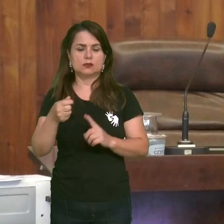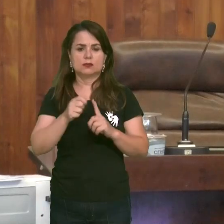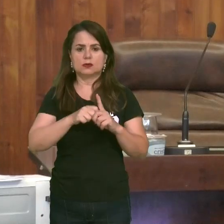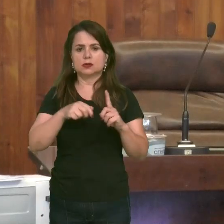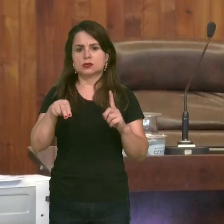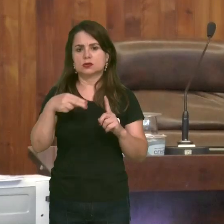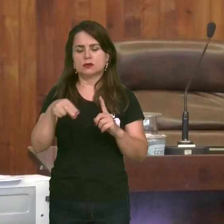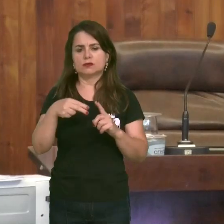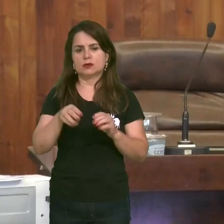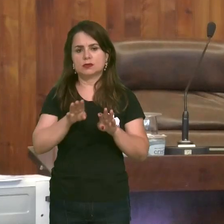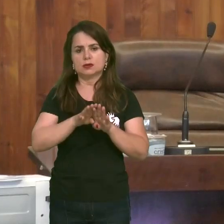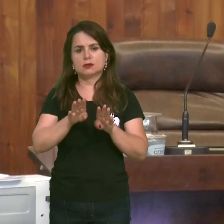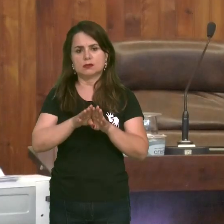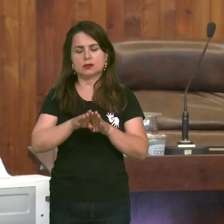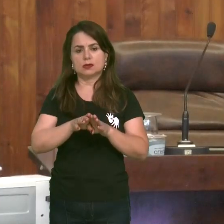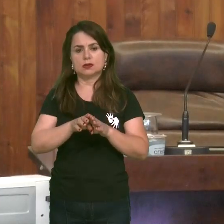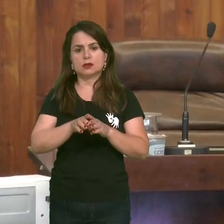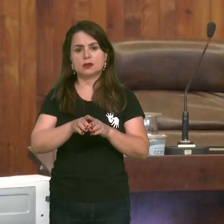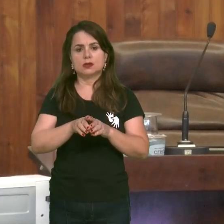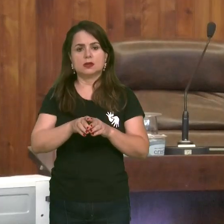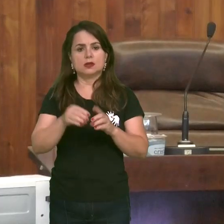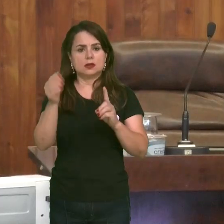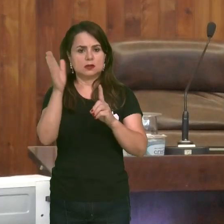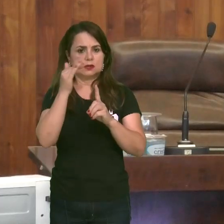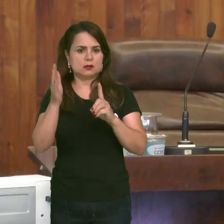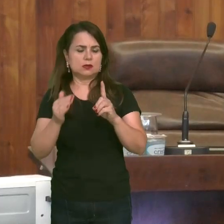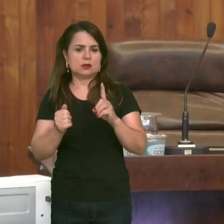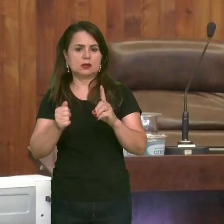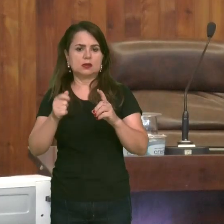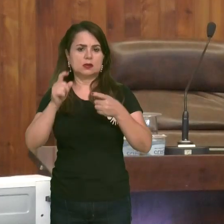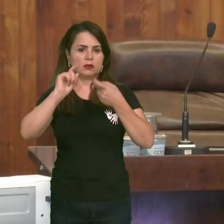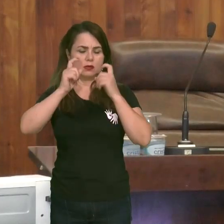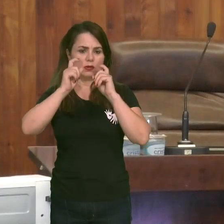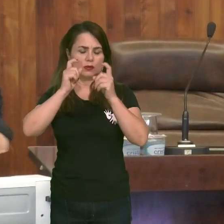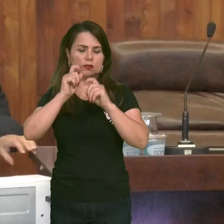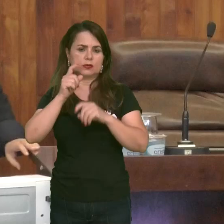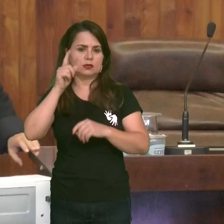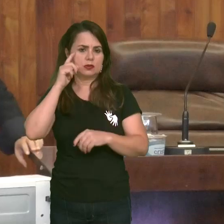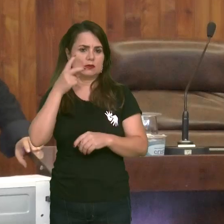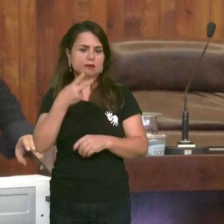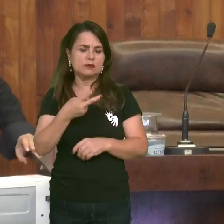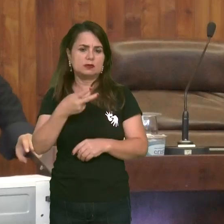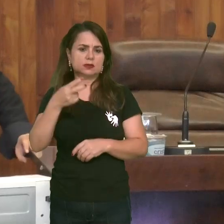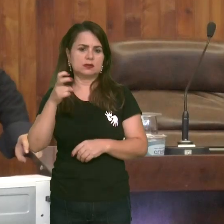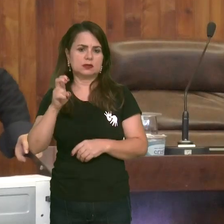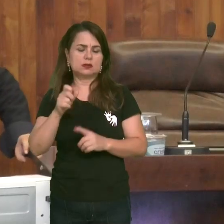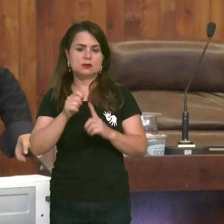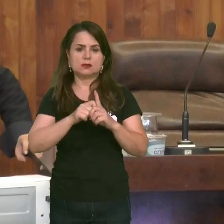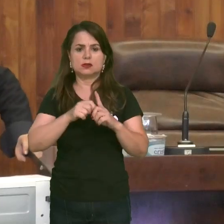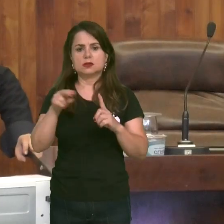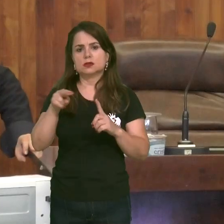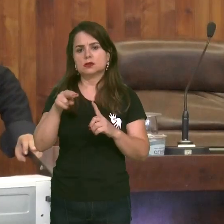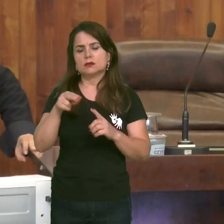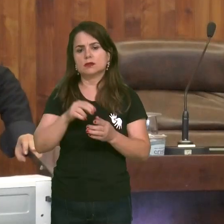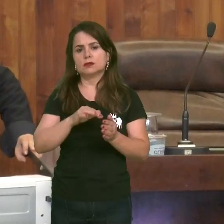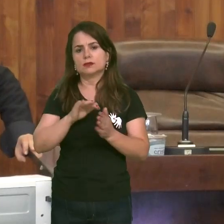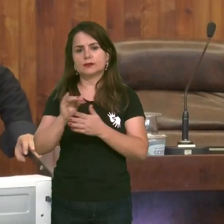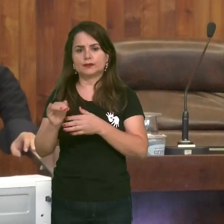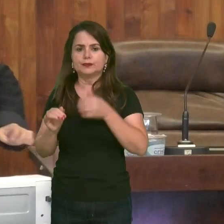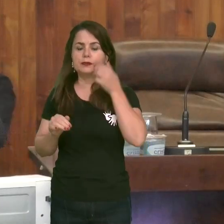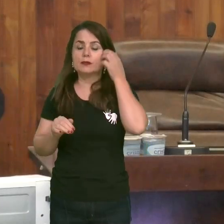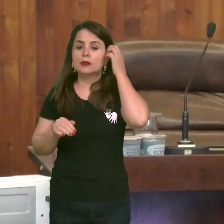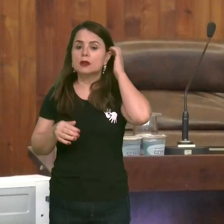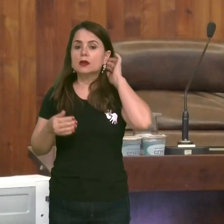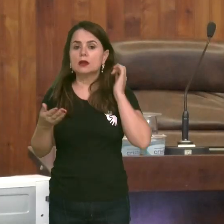e da sessão solene de 25 de novembro de 2022 passemos agora as correspondências recebidas